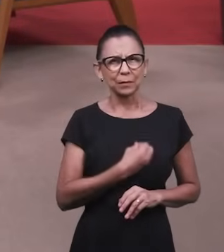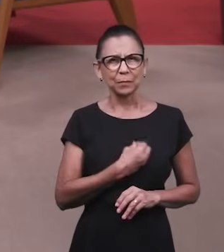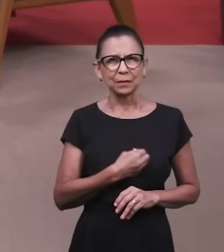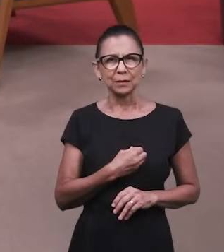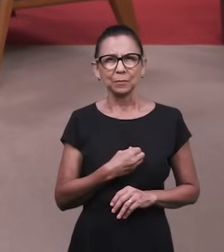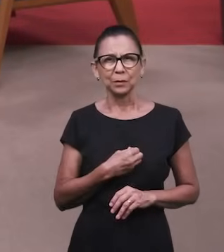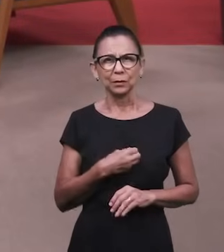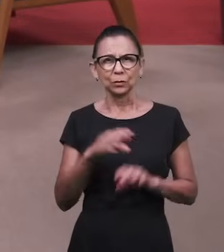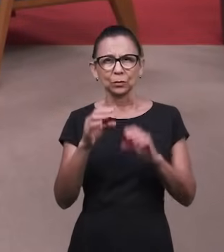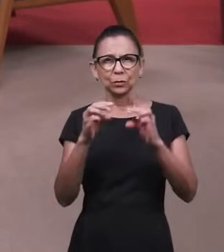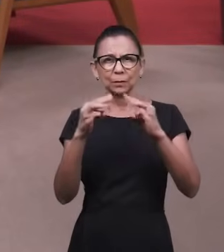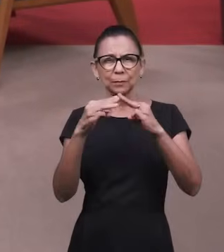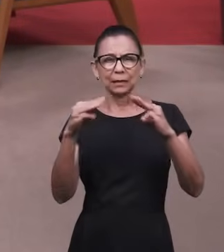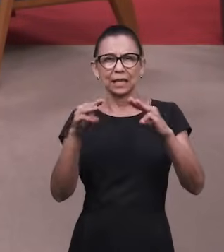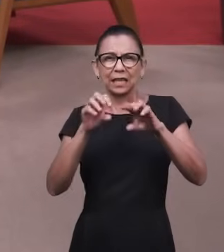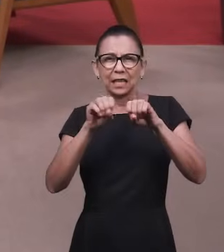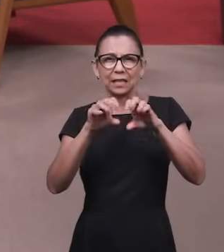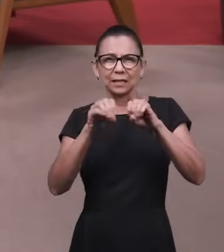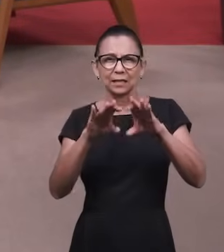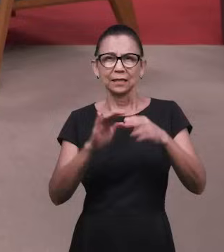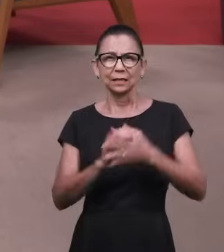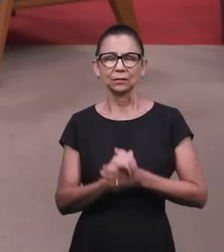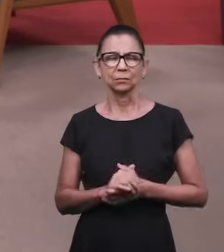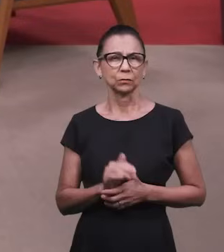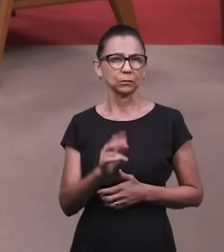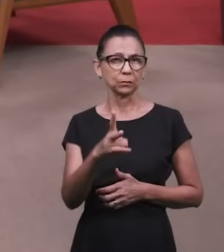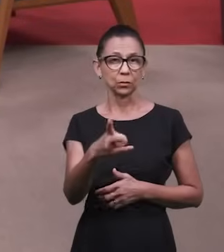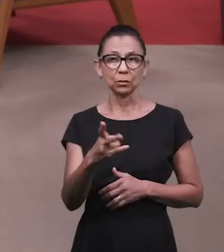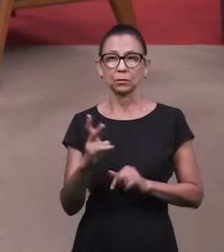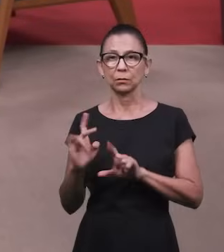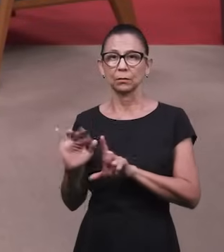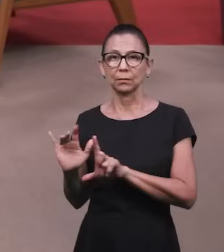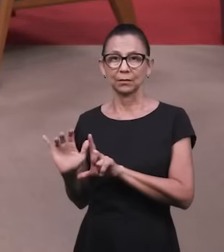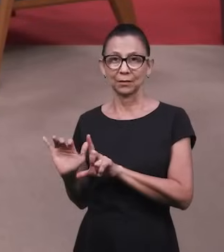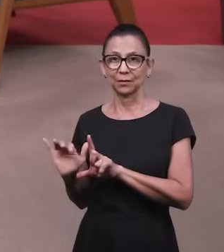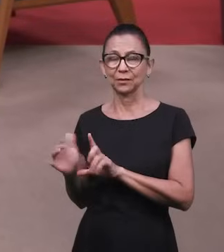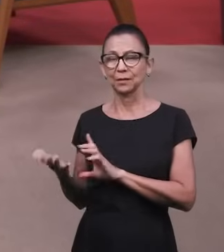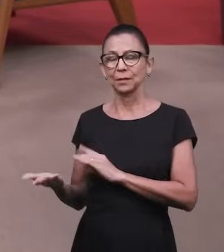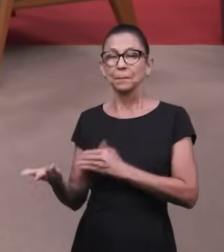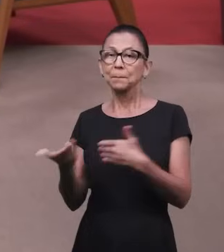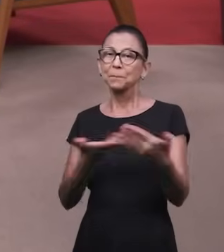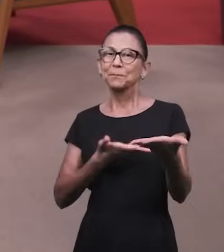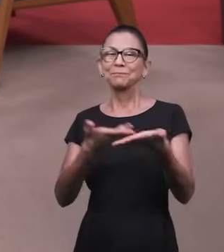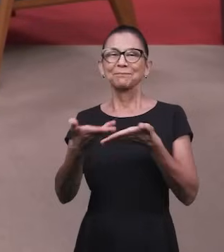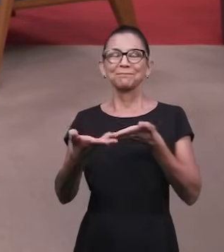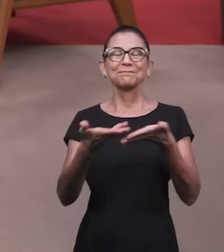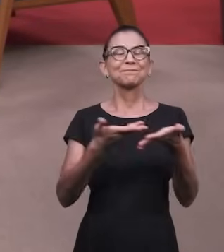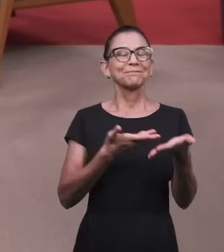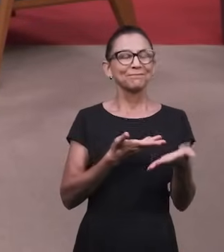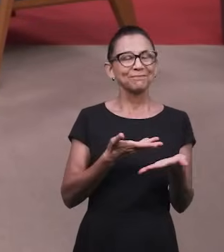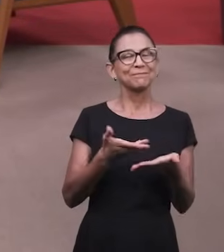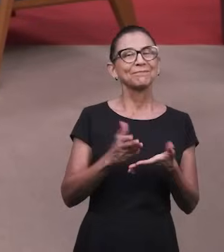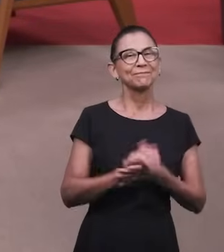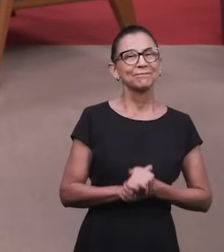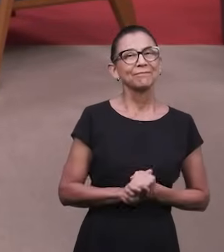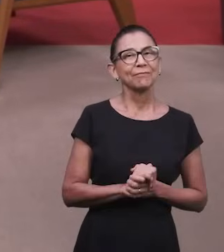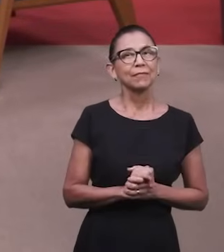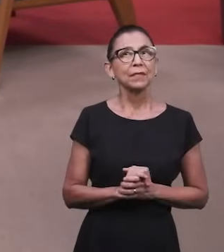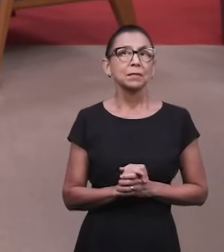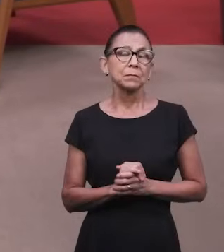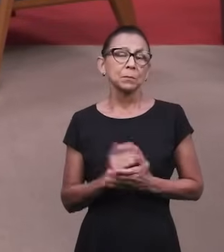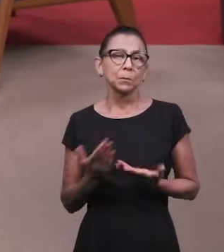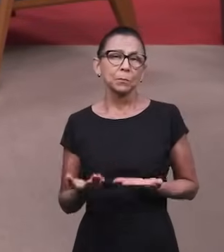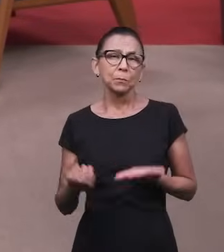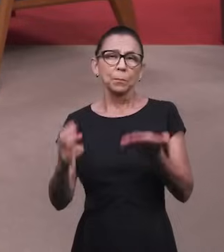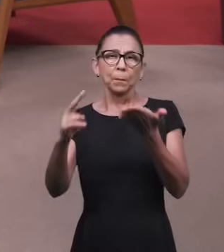continua participando. O QR Code está aparecendo aí na tela e você tem a oportunidade de interagir conosco, seja na forma de